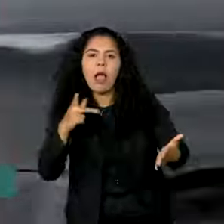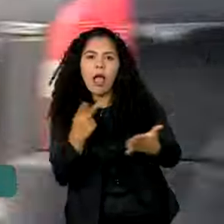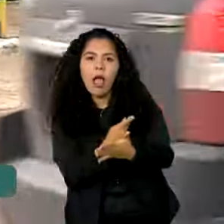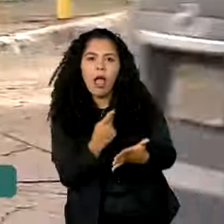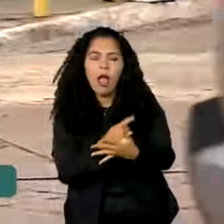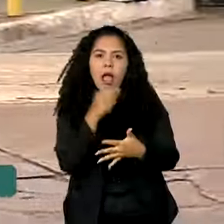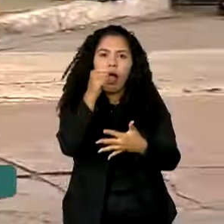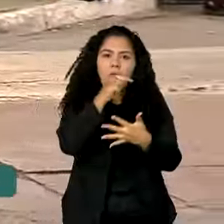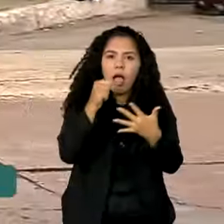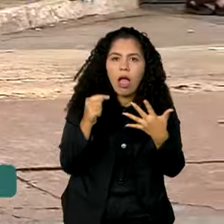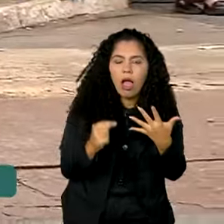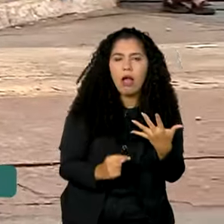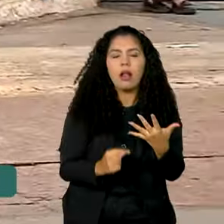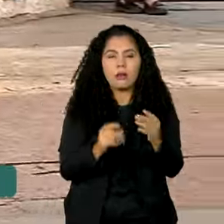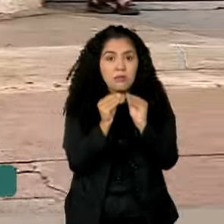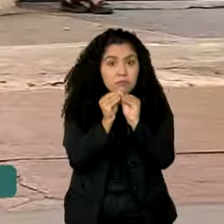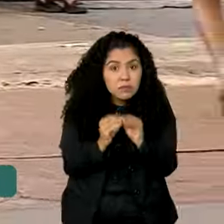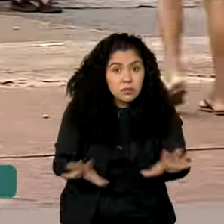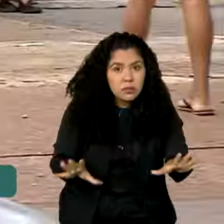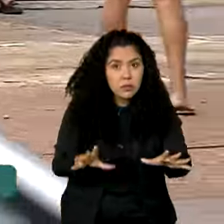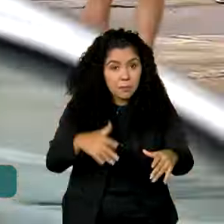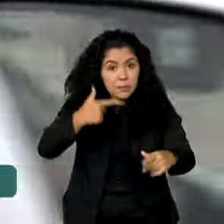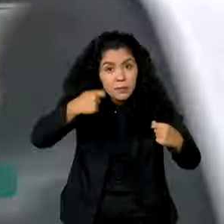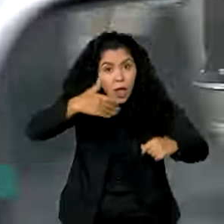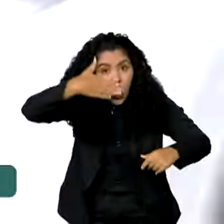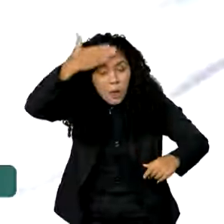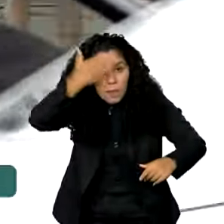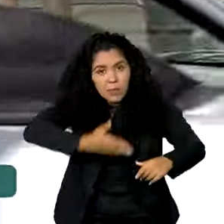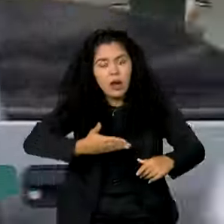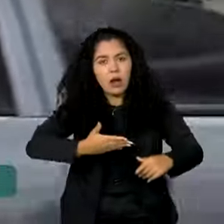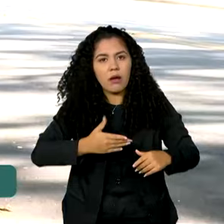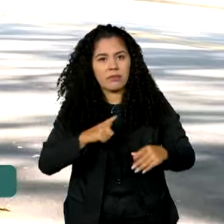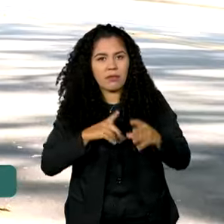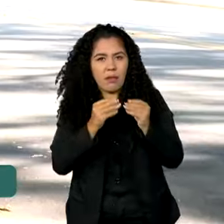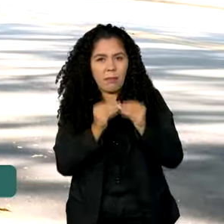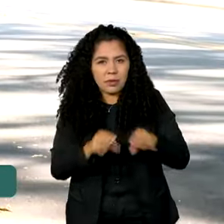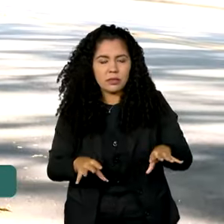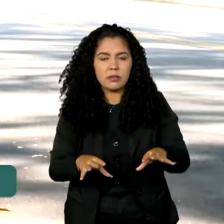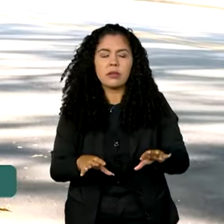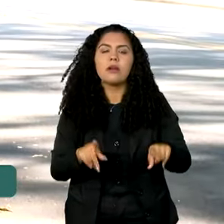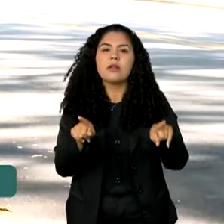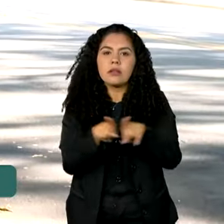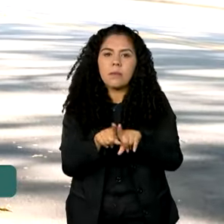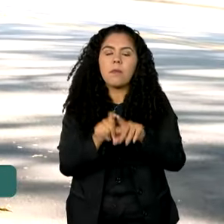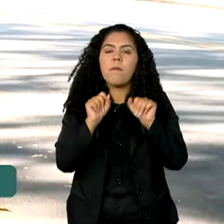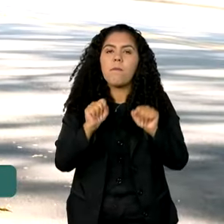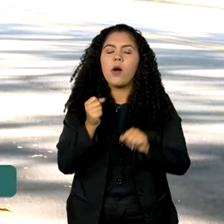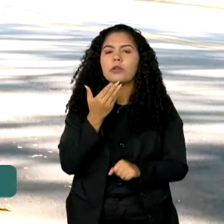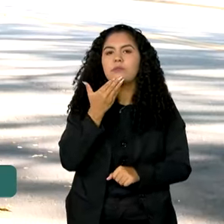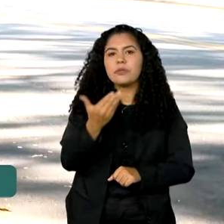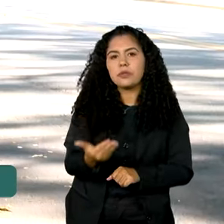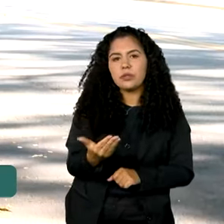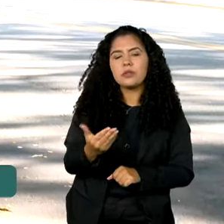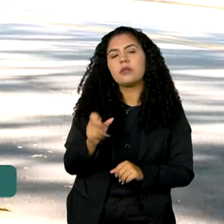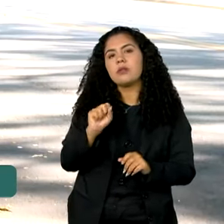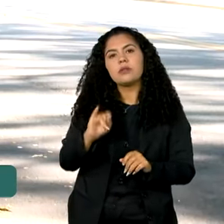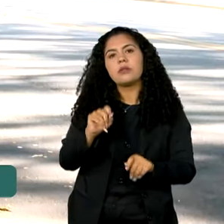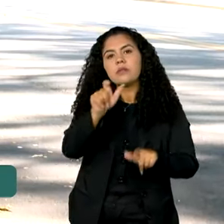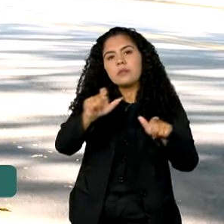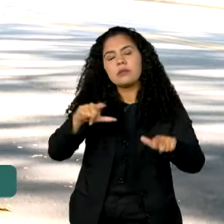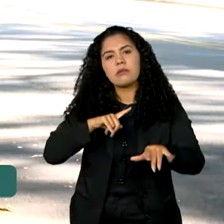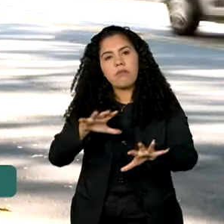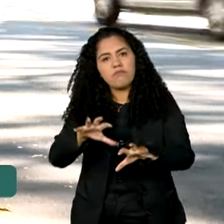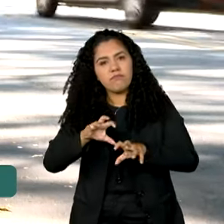procedimento de aplicação que cause comprovado prejuízo ao participante. Também pode solicitar quem foi acometido pelas